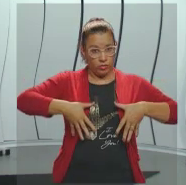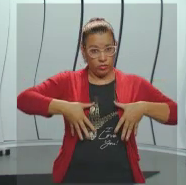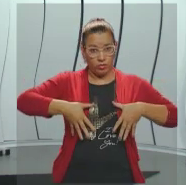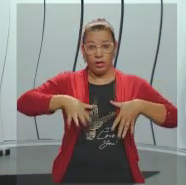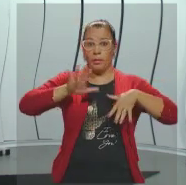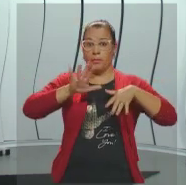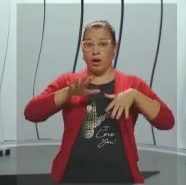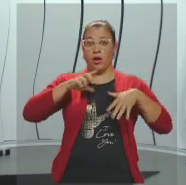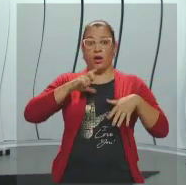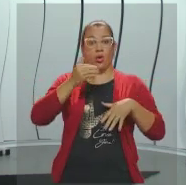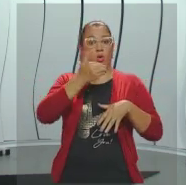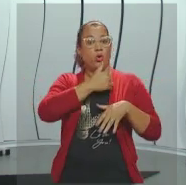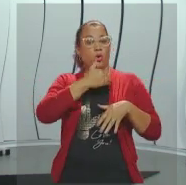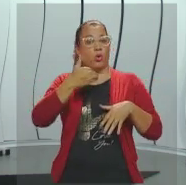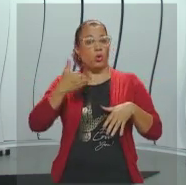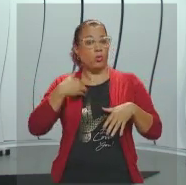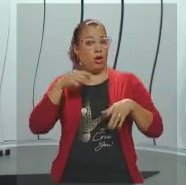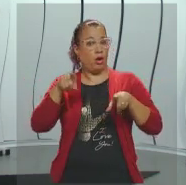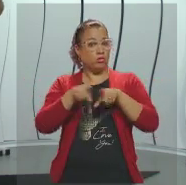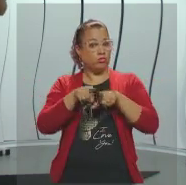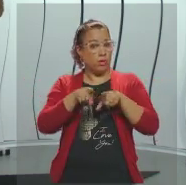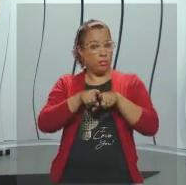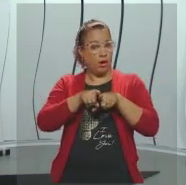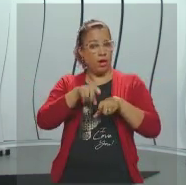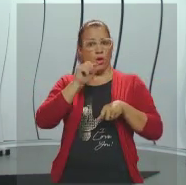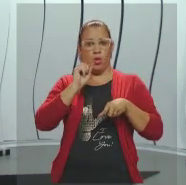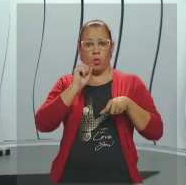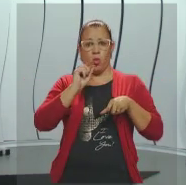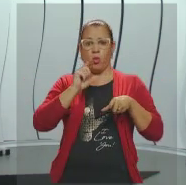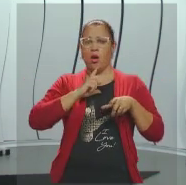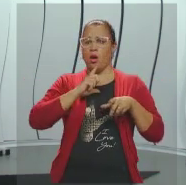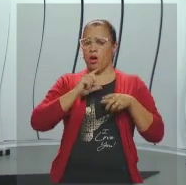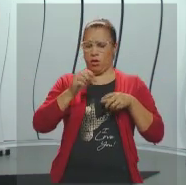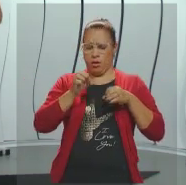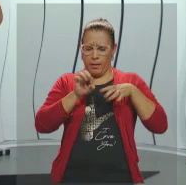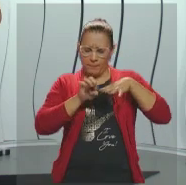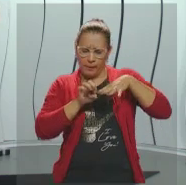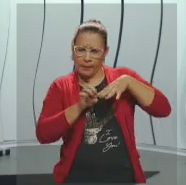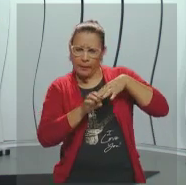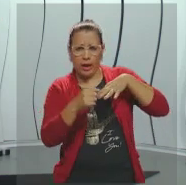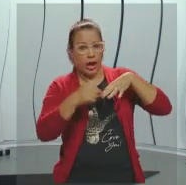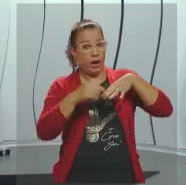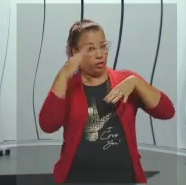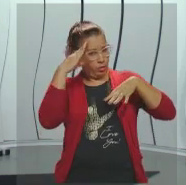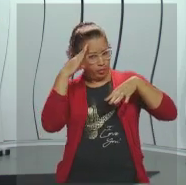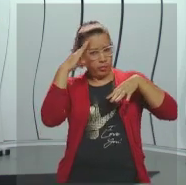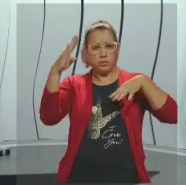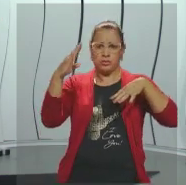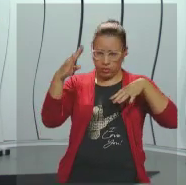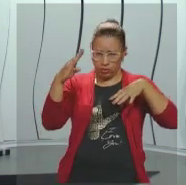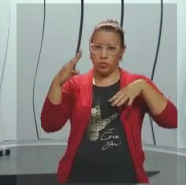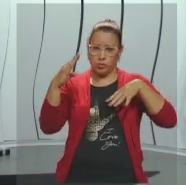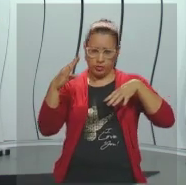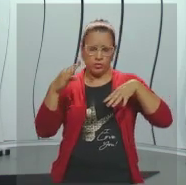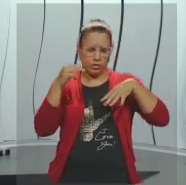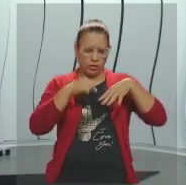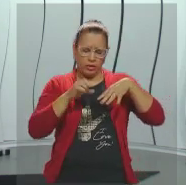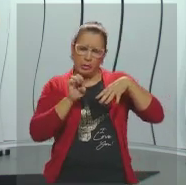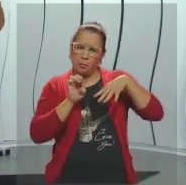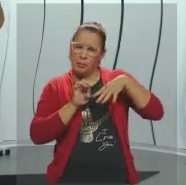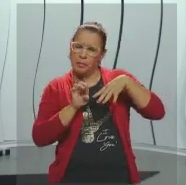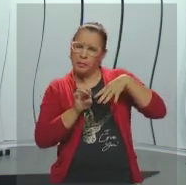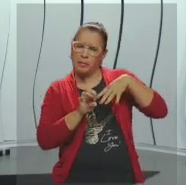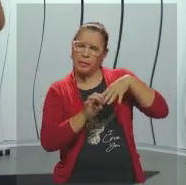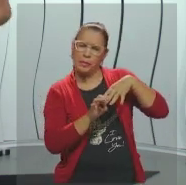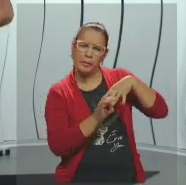o pulmão basicamente é formado em maior parte pelos alvéolos, que são essas estruturas pequenas